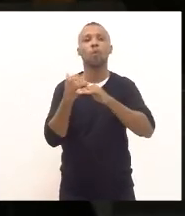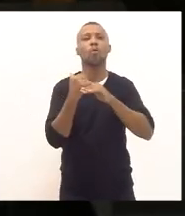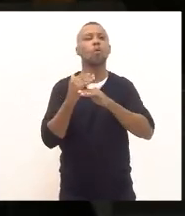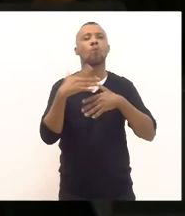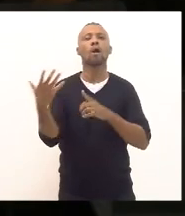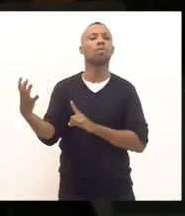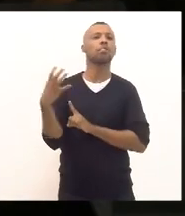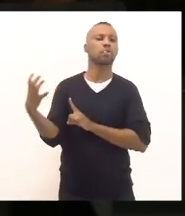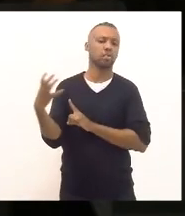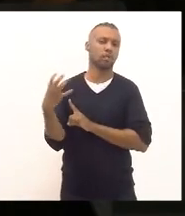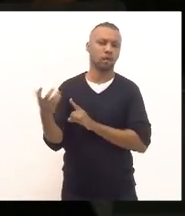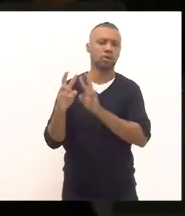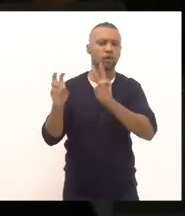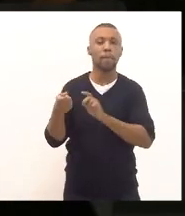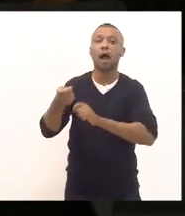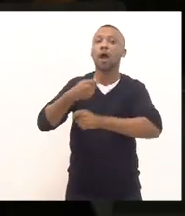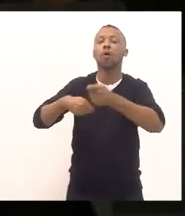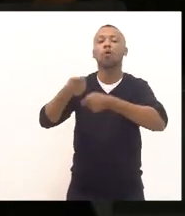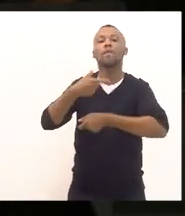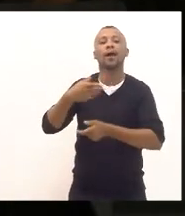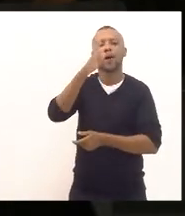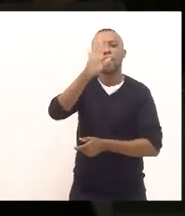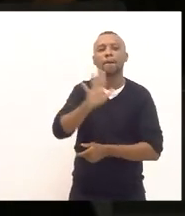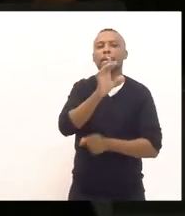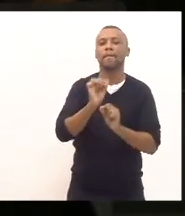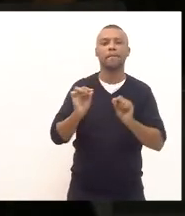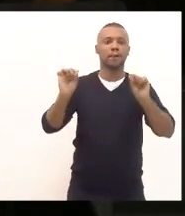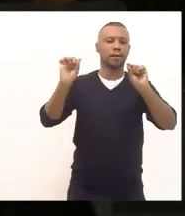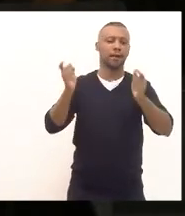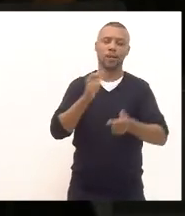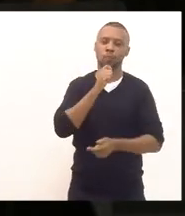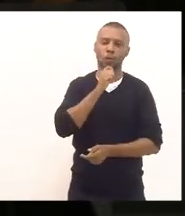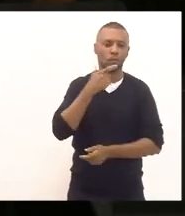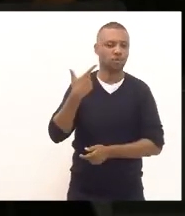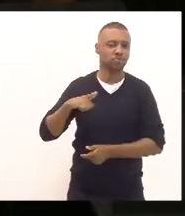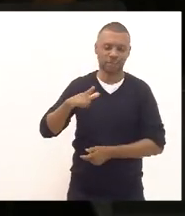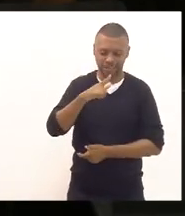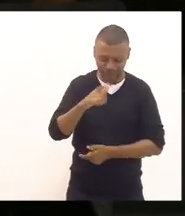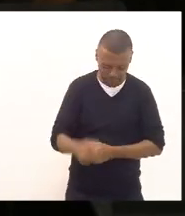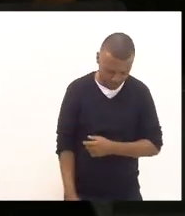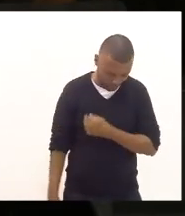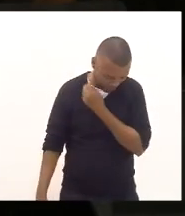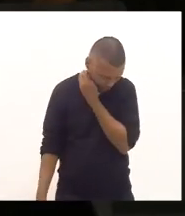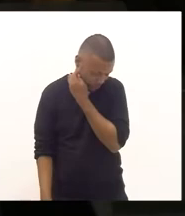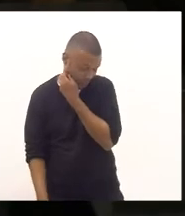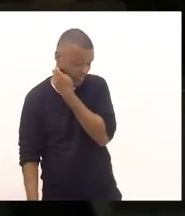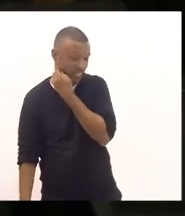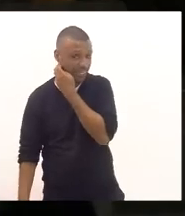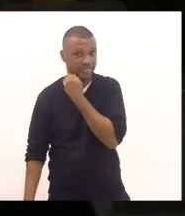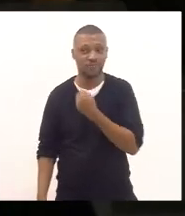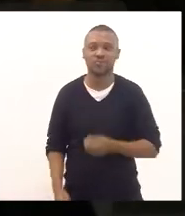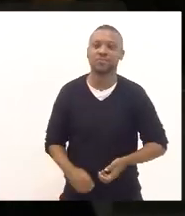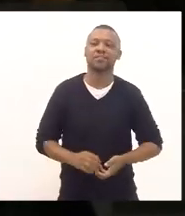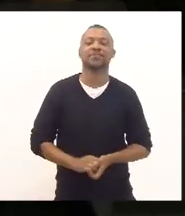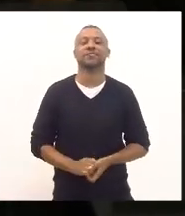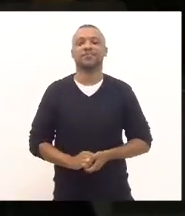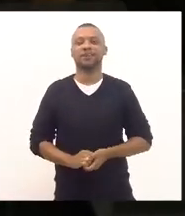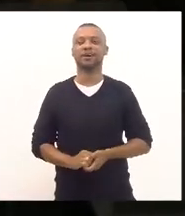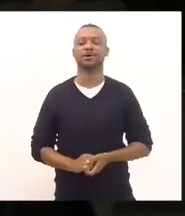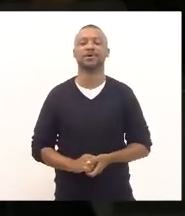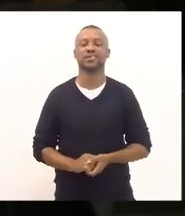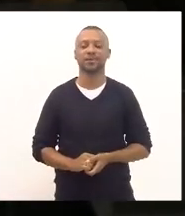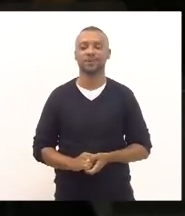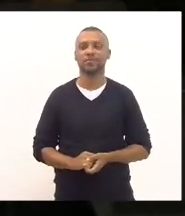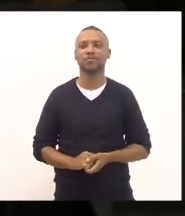disso sobre a economia brasileira não vejo isso não vejo isso beijo